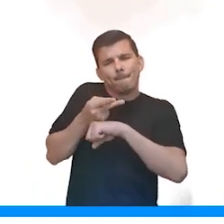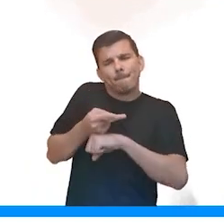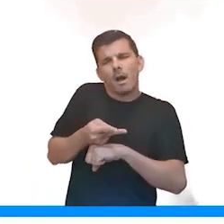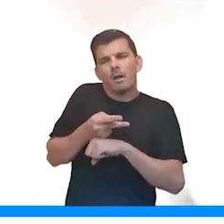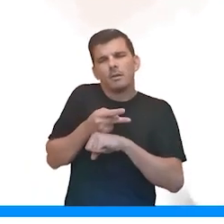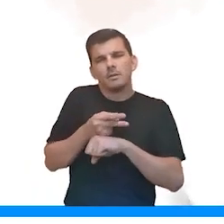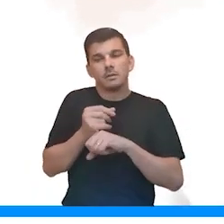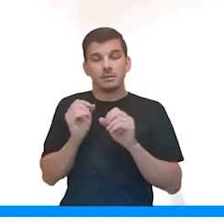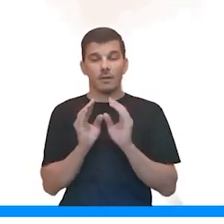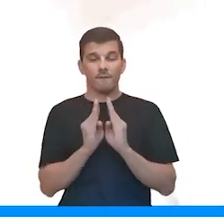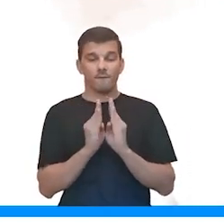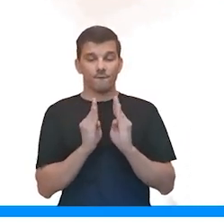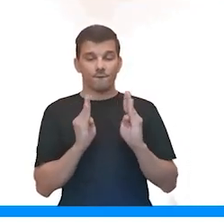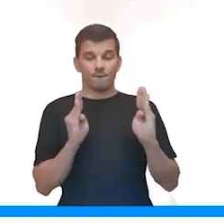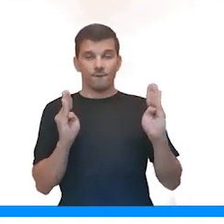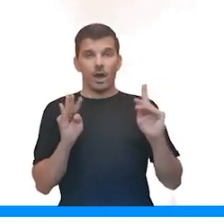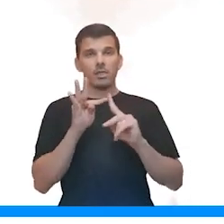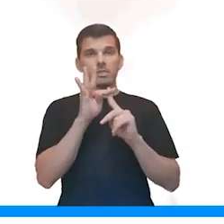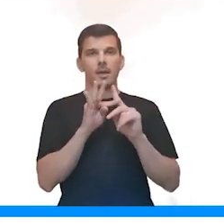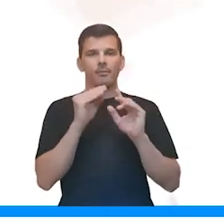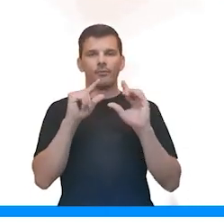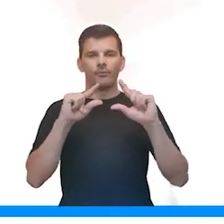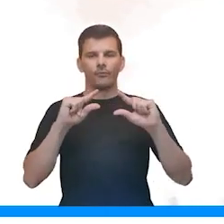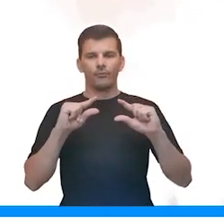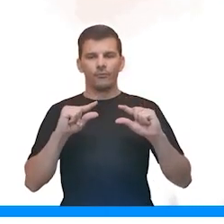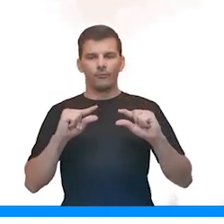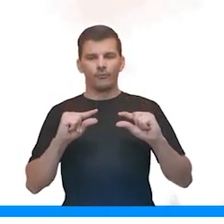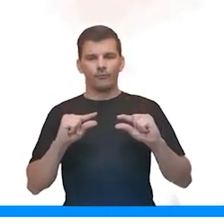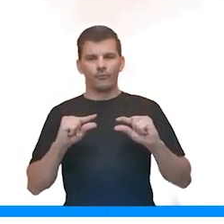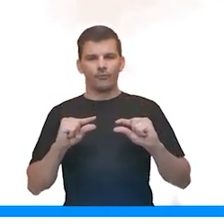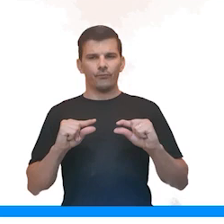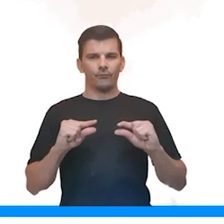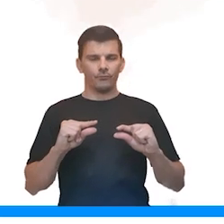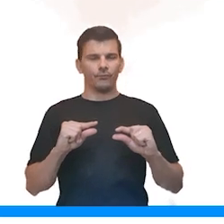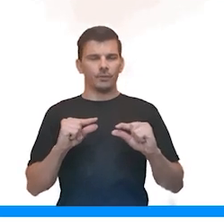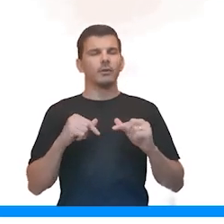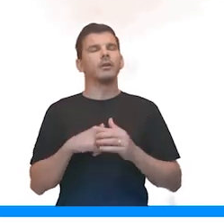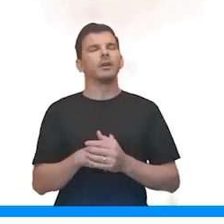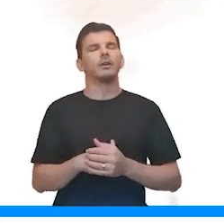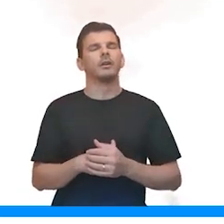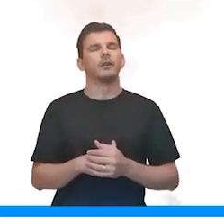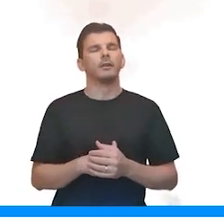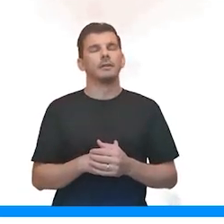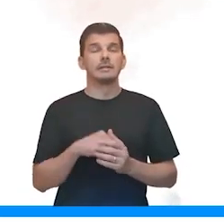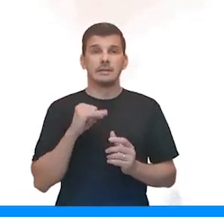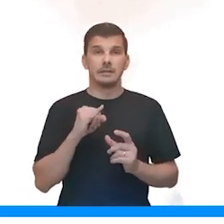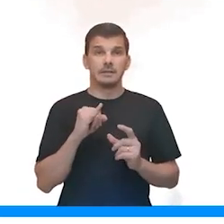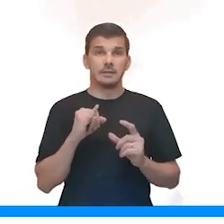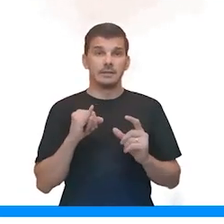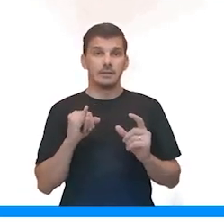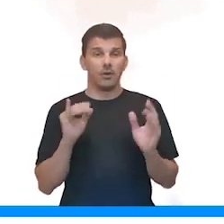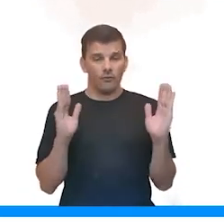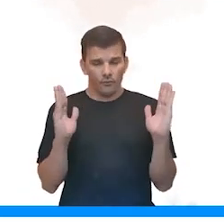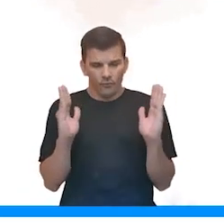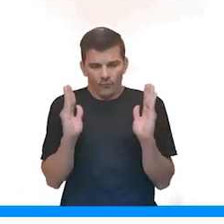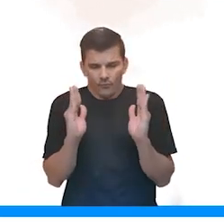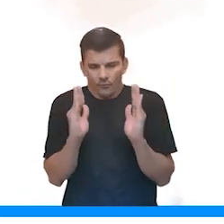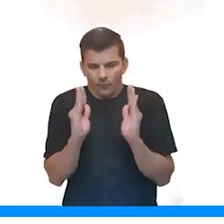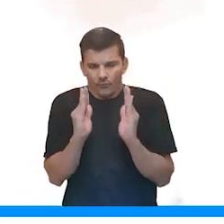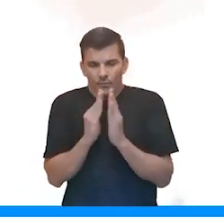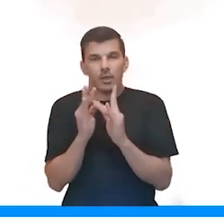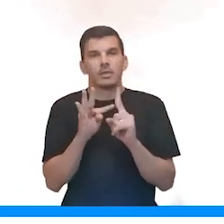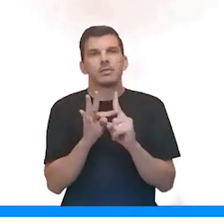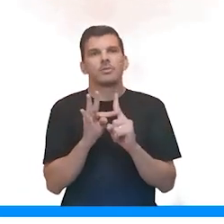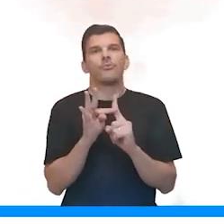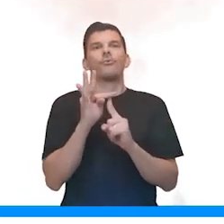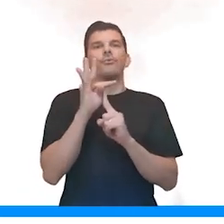pressão. Fixando a pressão, se eu aumento o volume, a temperatura reduz. Fixei a pressão, tá, gente? A pressão tá fixa.